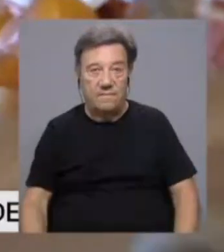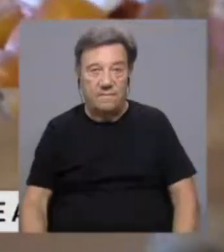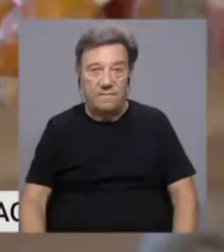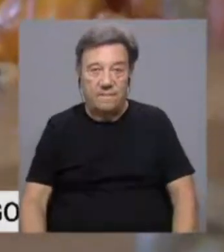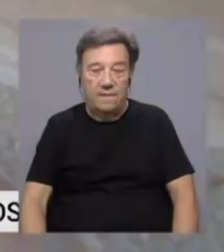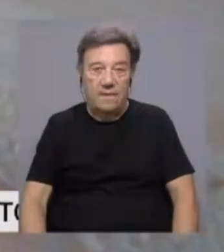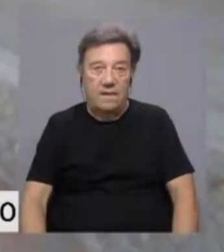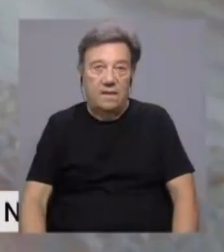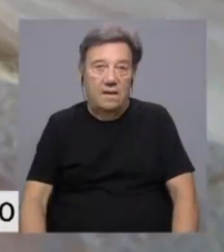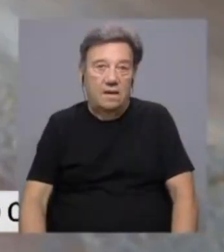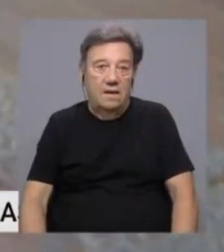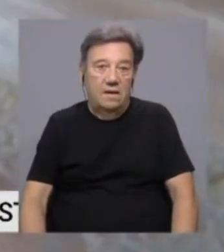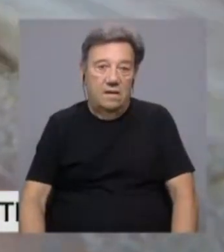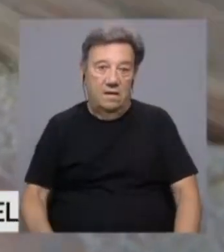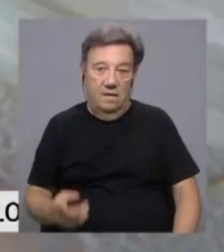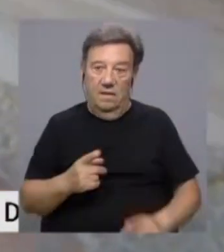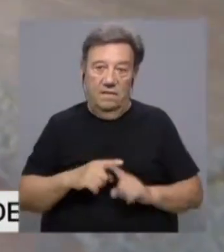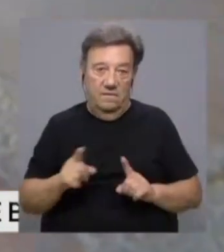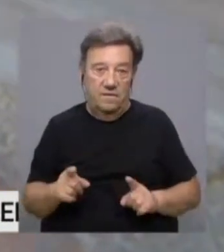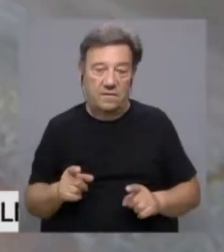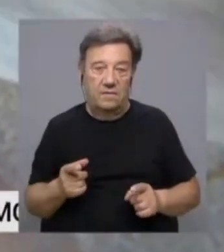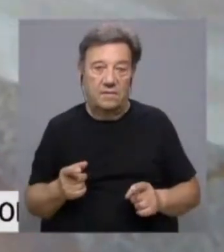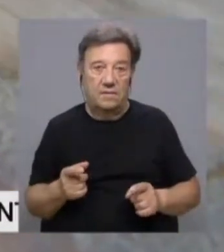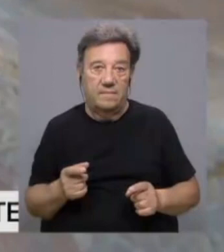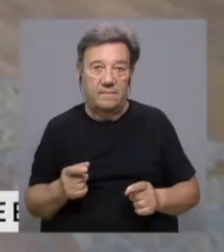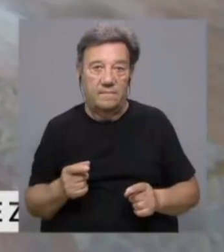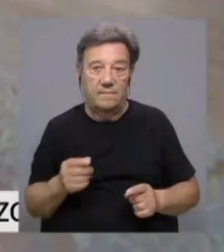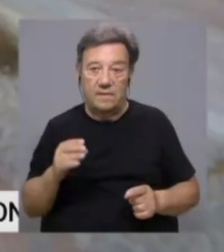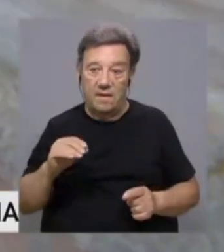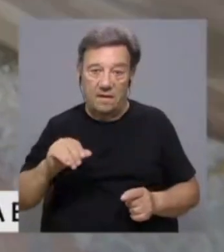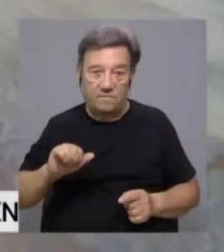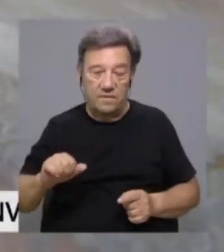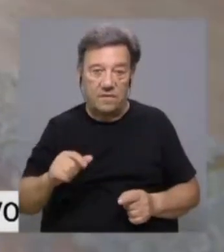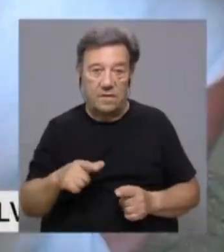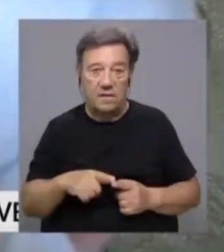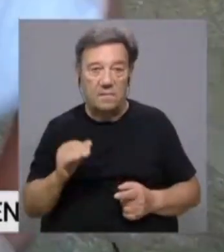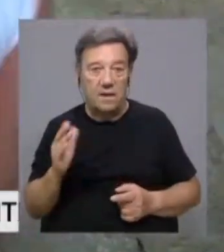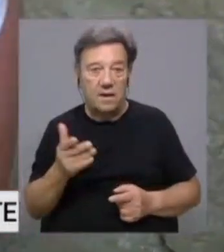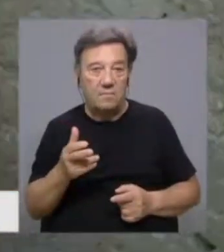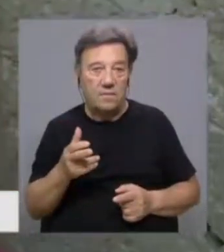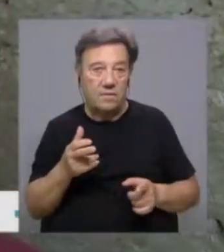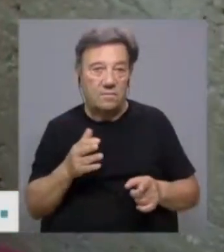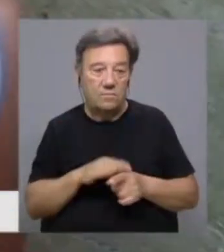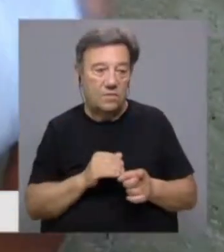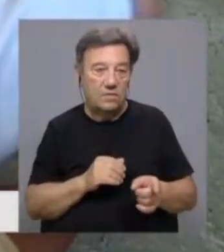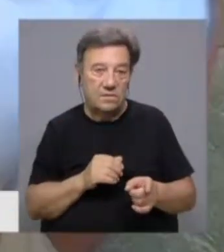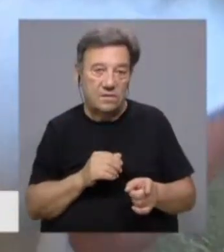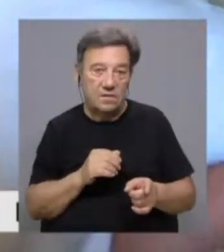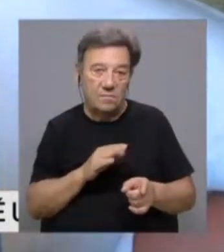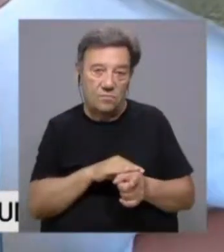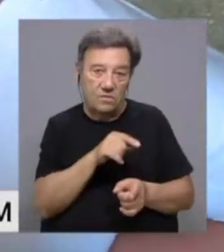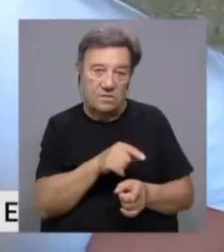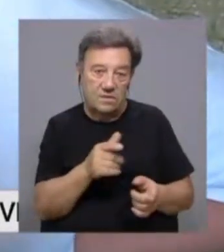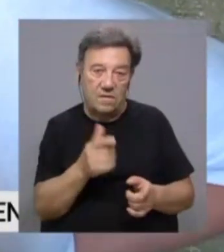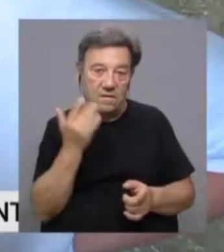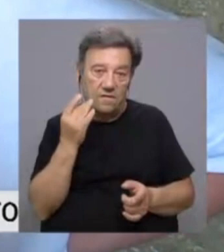É diferente e a farinha entra mais rápido por causa disto aqui. E